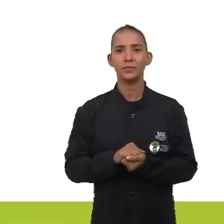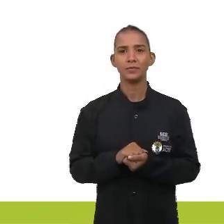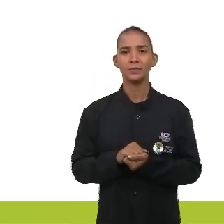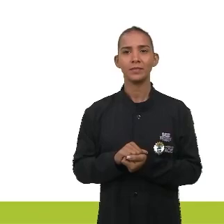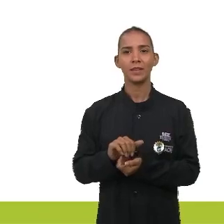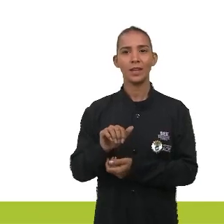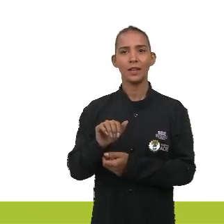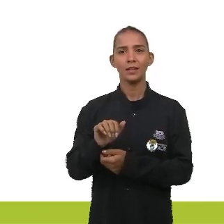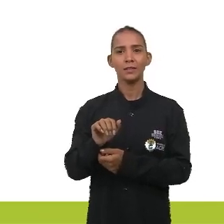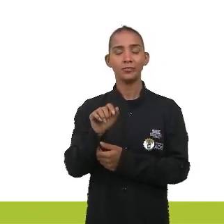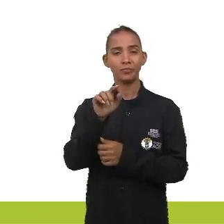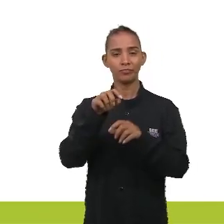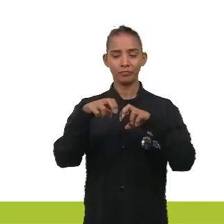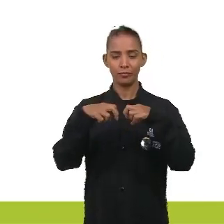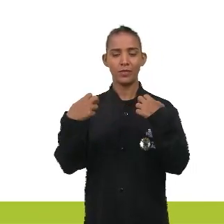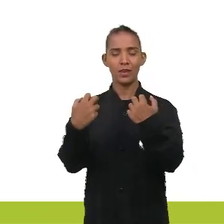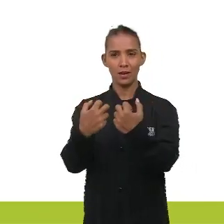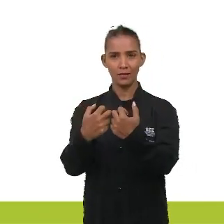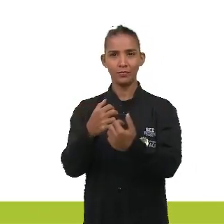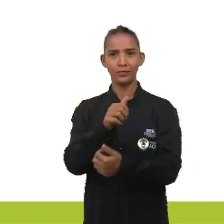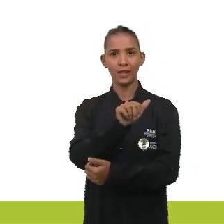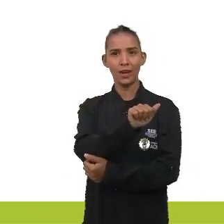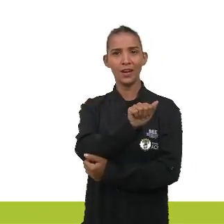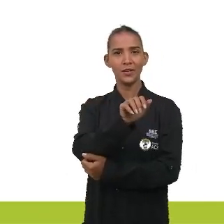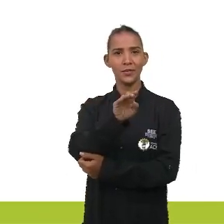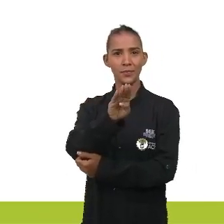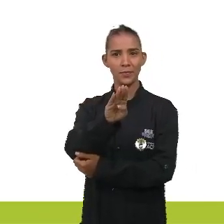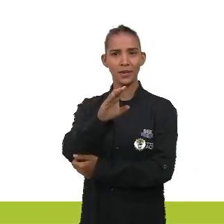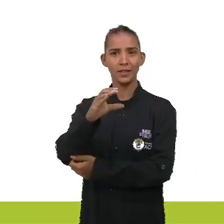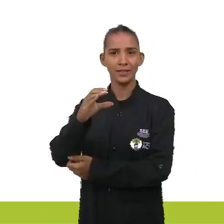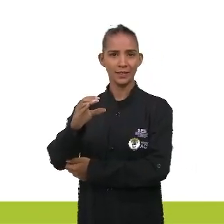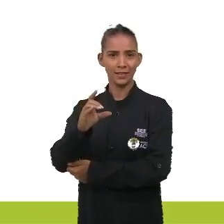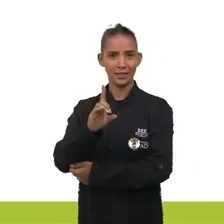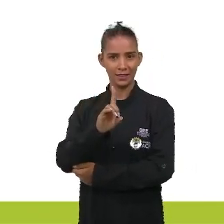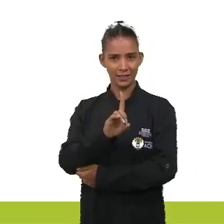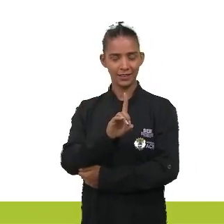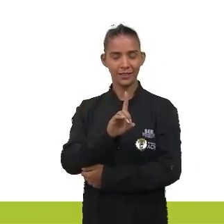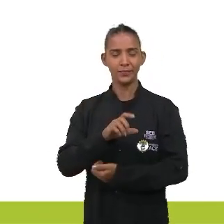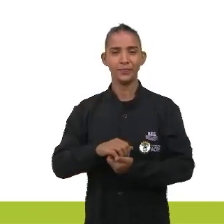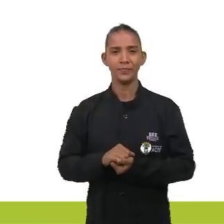A, B, C, D.